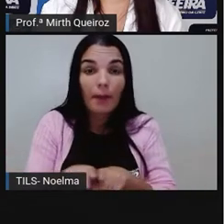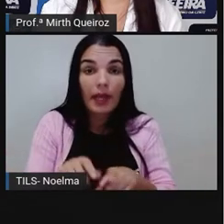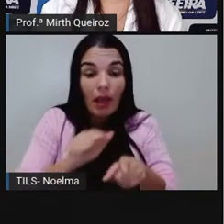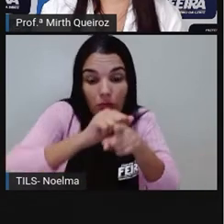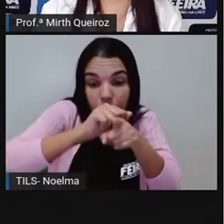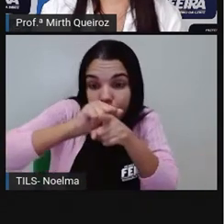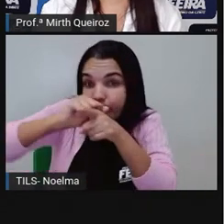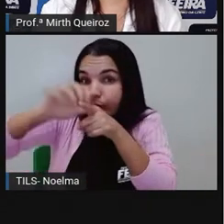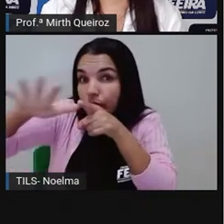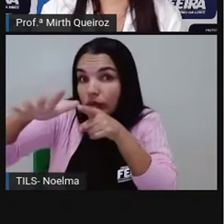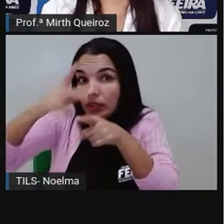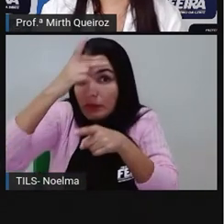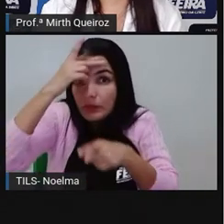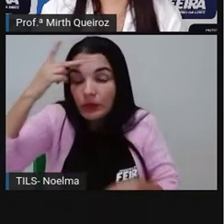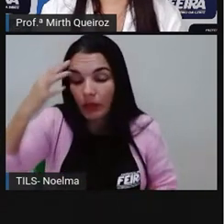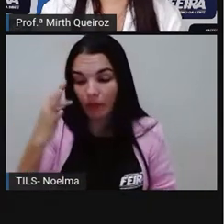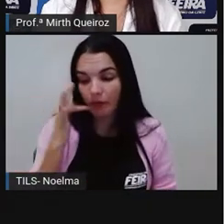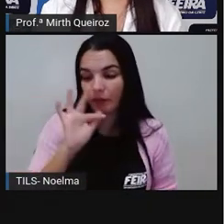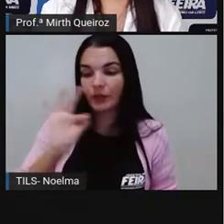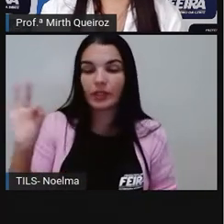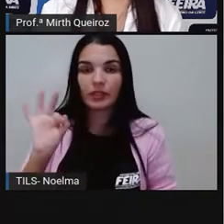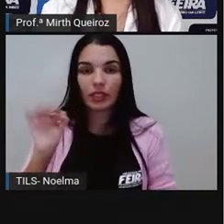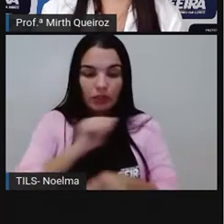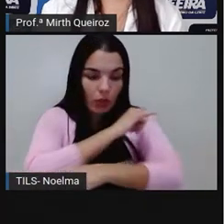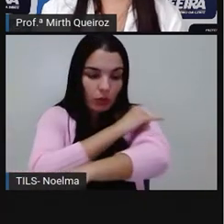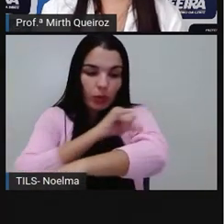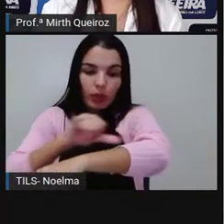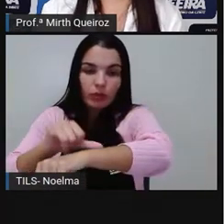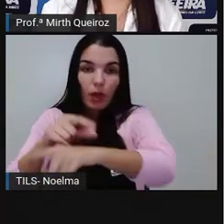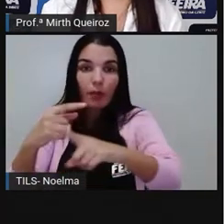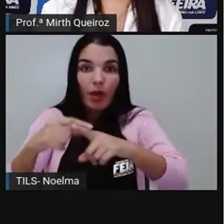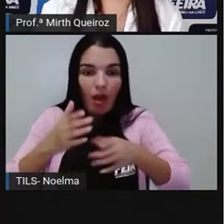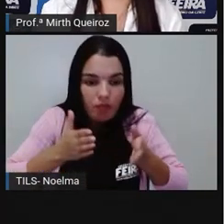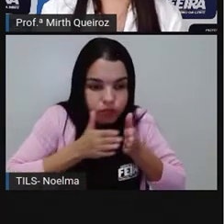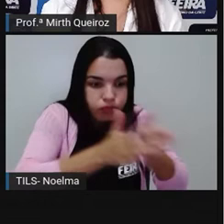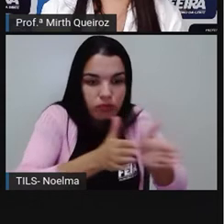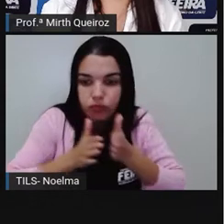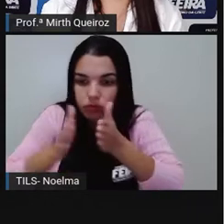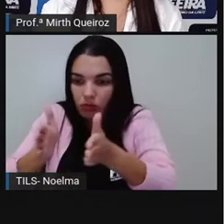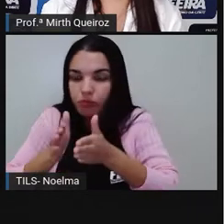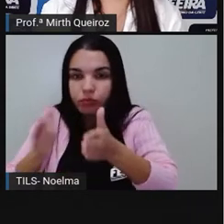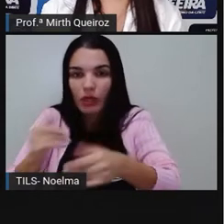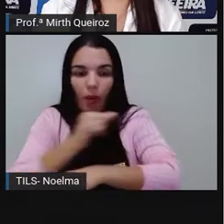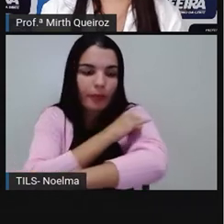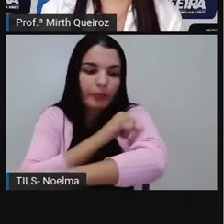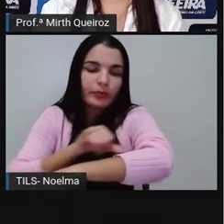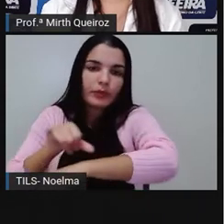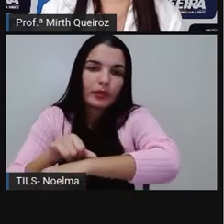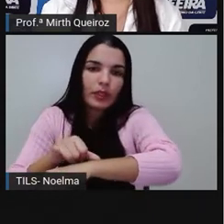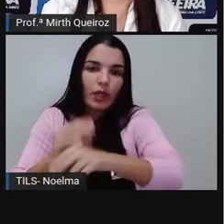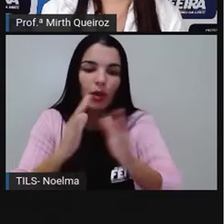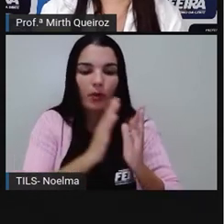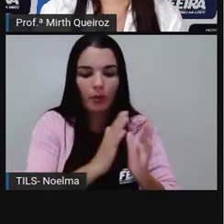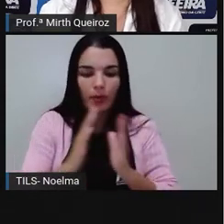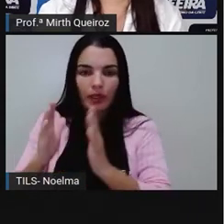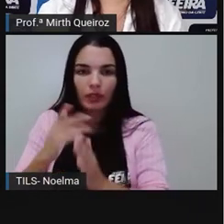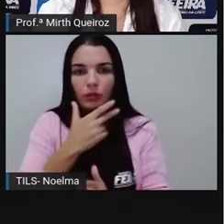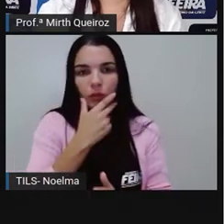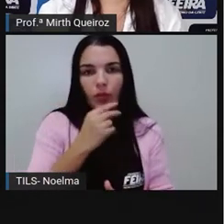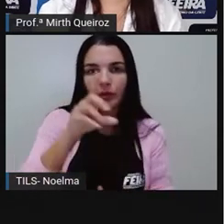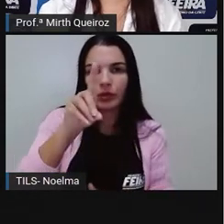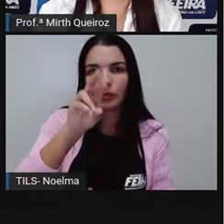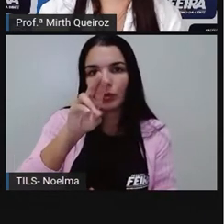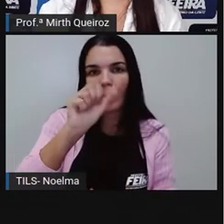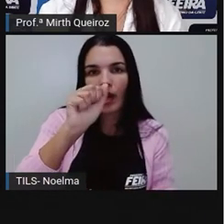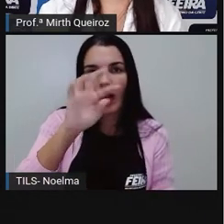a expulsão dos franceses do Rio de Janeiro, uma vez que eles invadiram aí o Rio de Janeiro no período de Duarte da